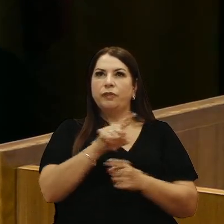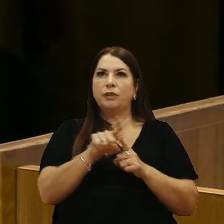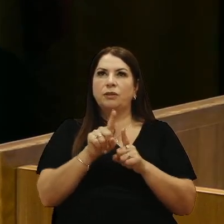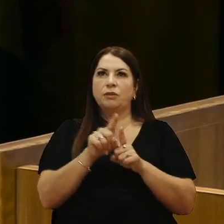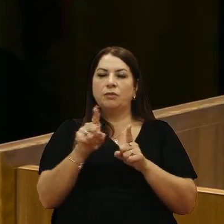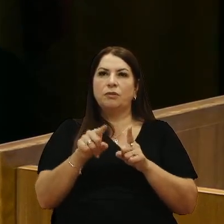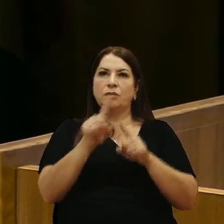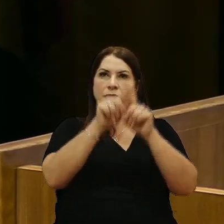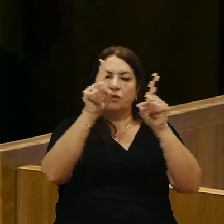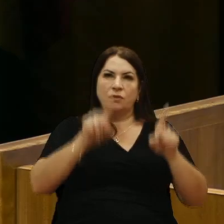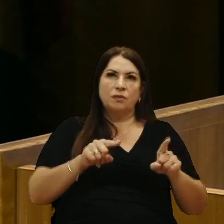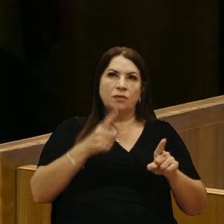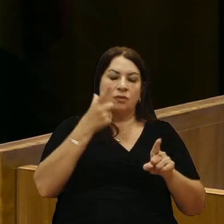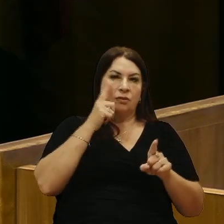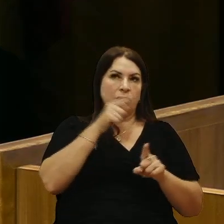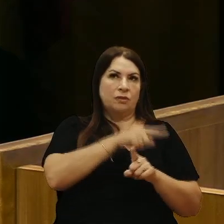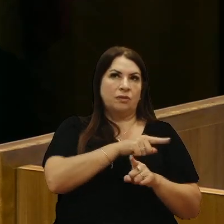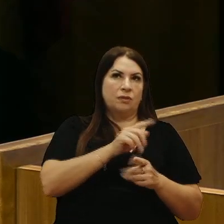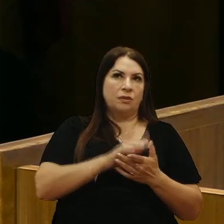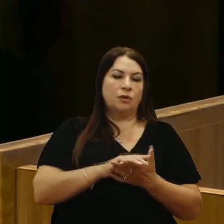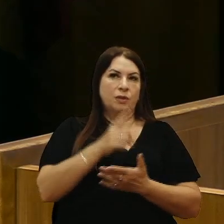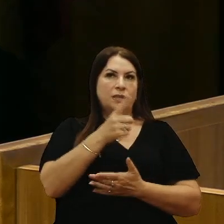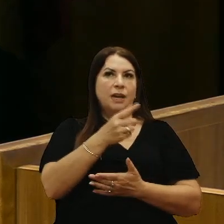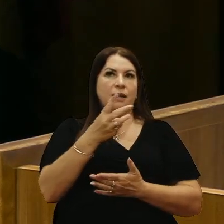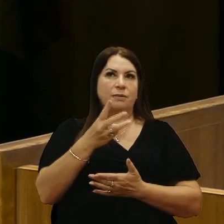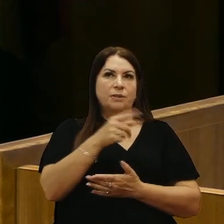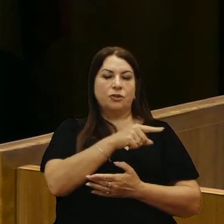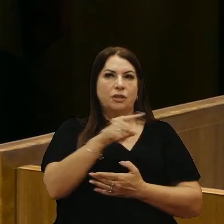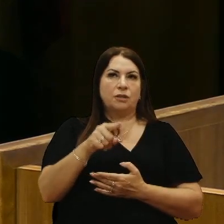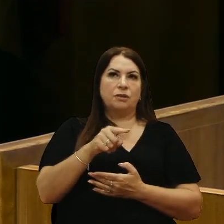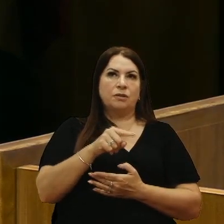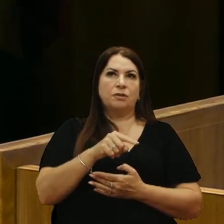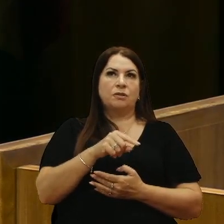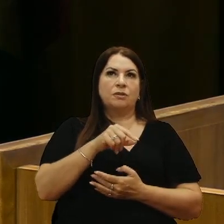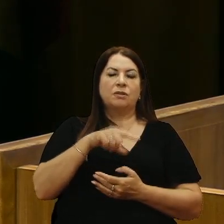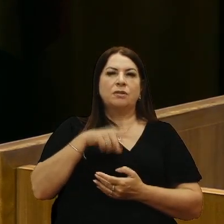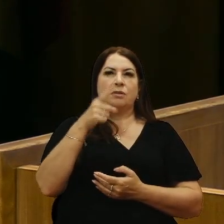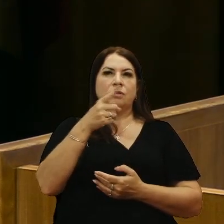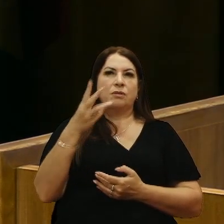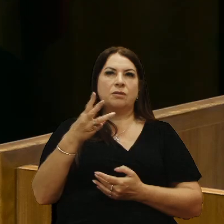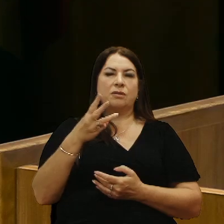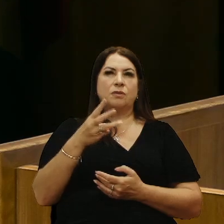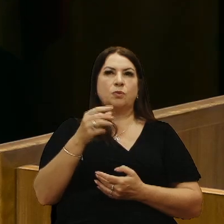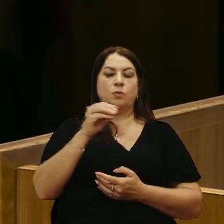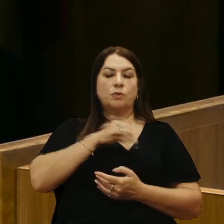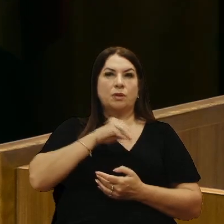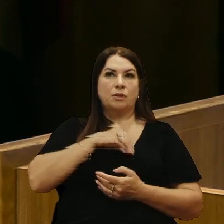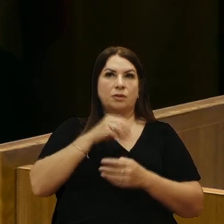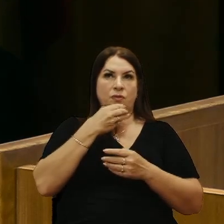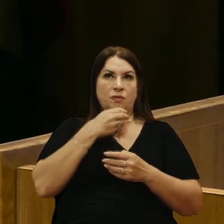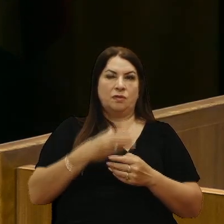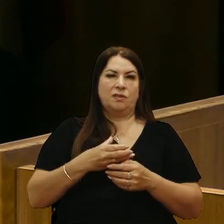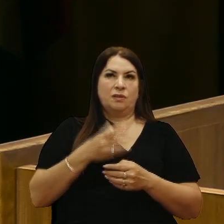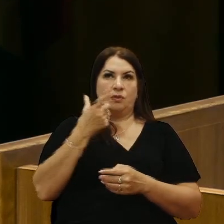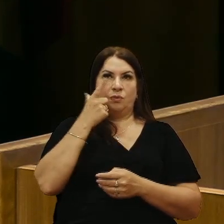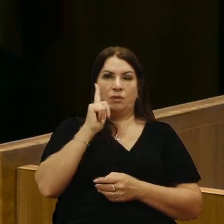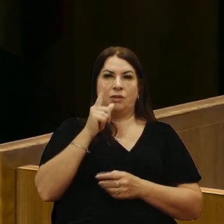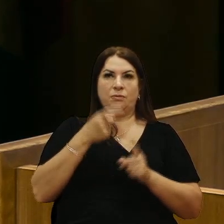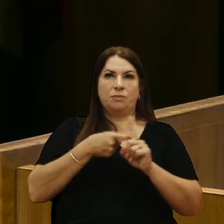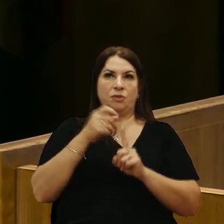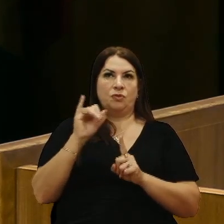Os funcionários não receberam o salário de dezembro, o 13º, não receberam o mês de